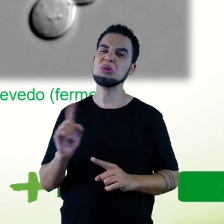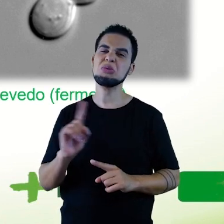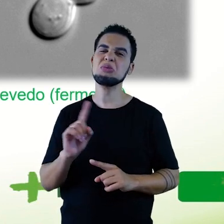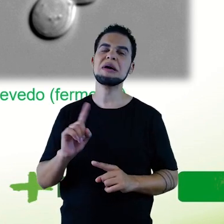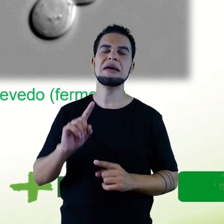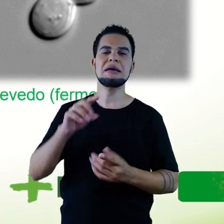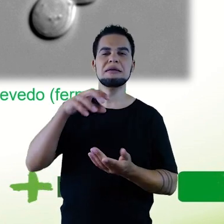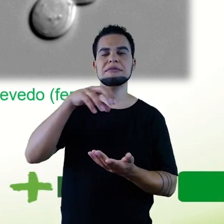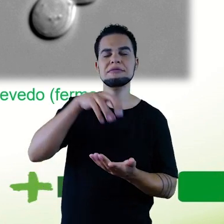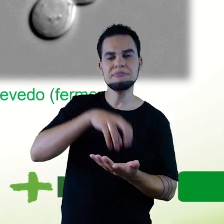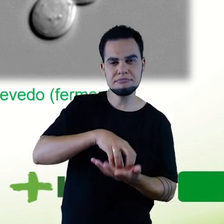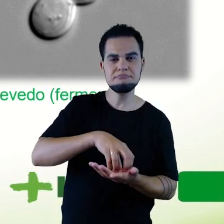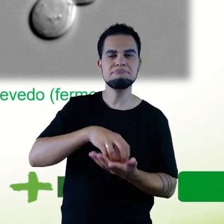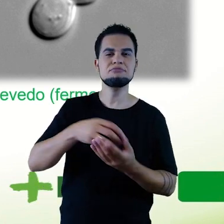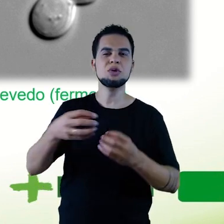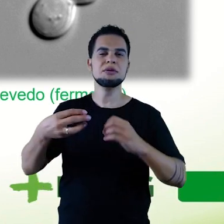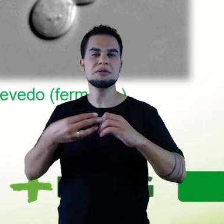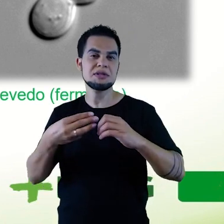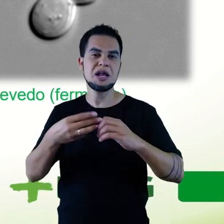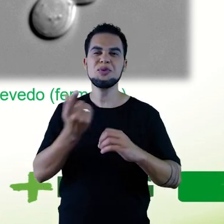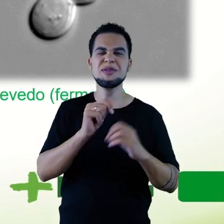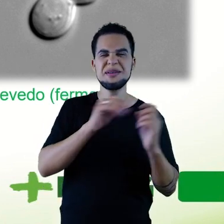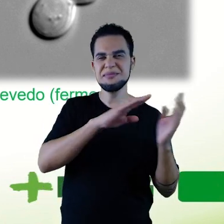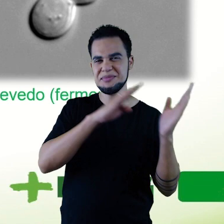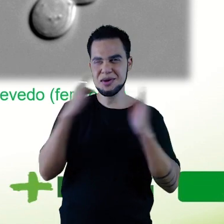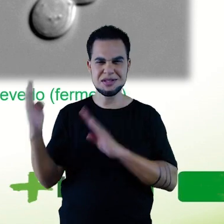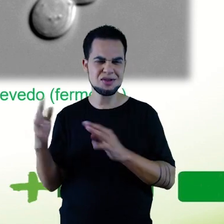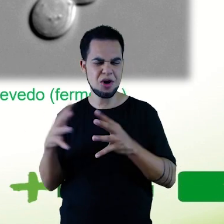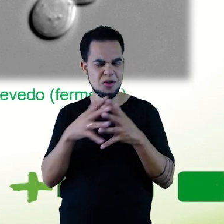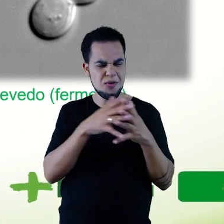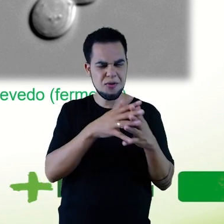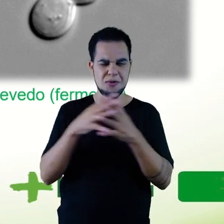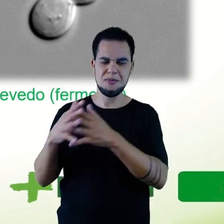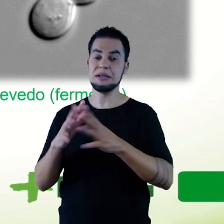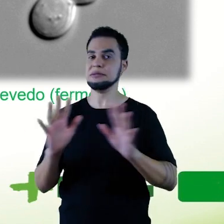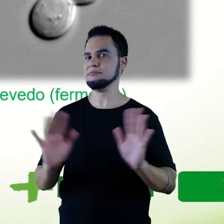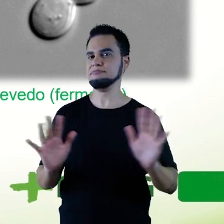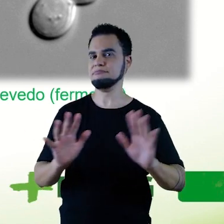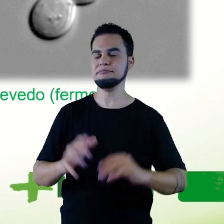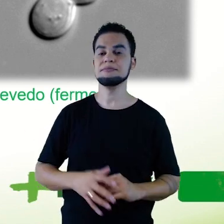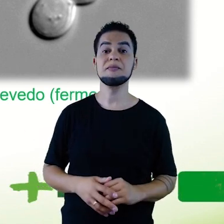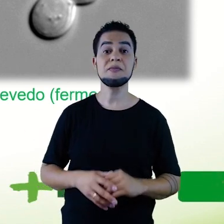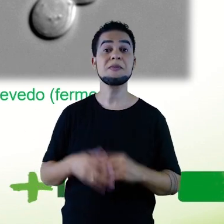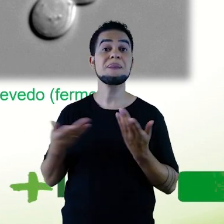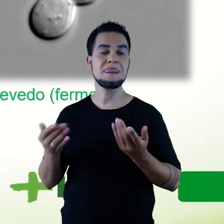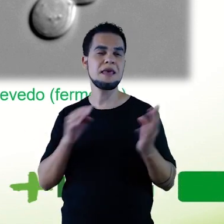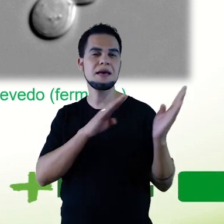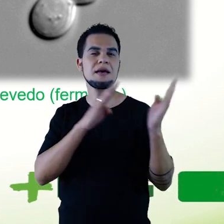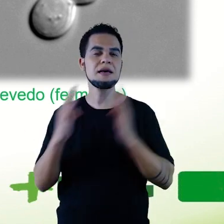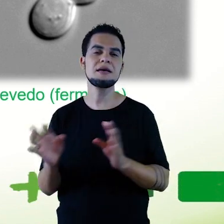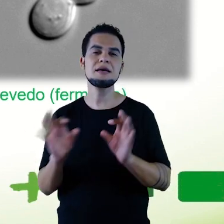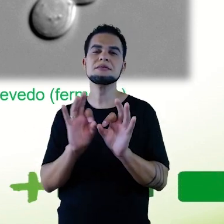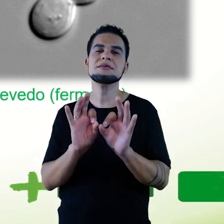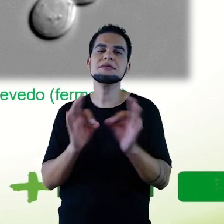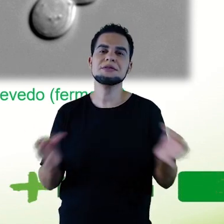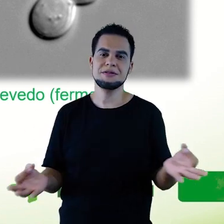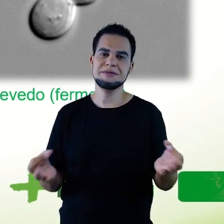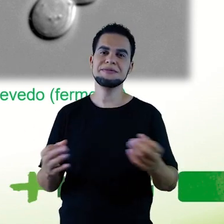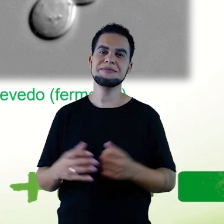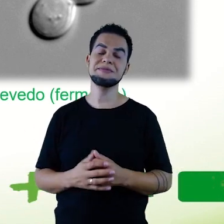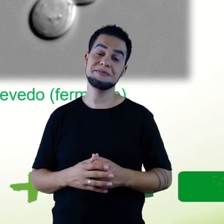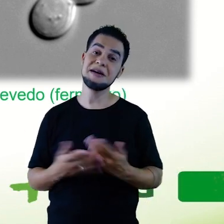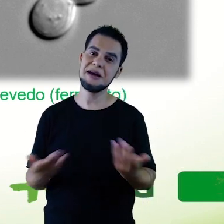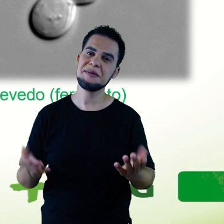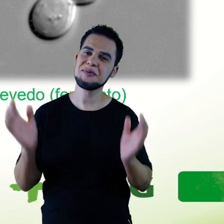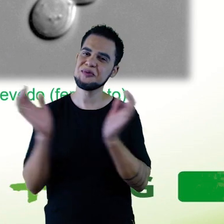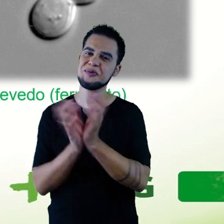aqueles processos complexos que a mitose possui. Aqui é um processo mais simples. Tinha que ser, né, um